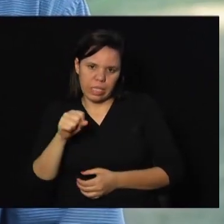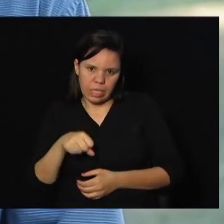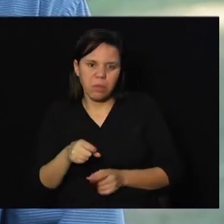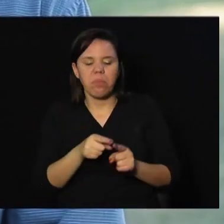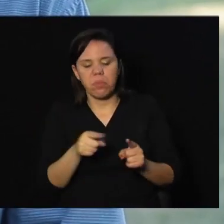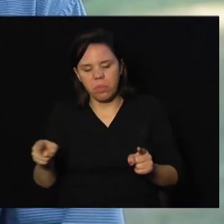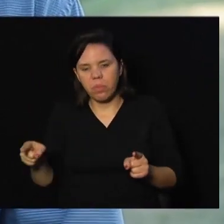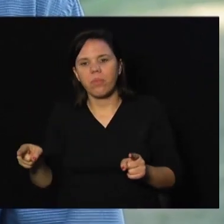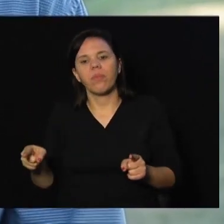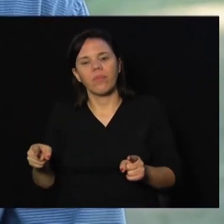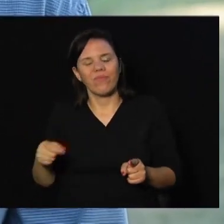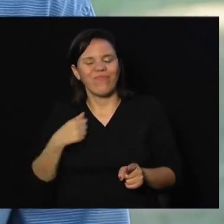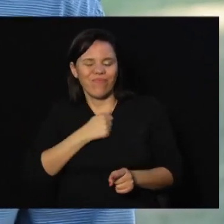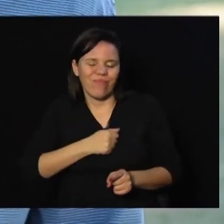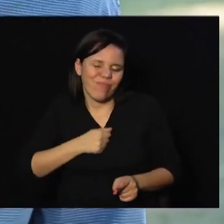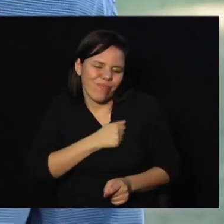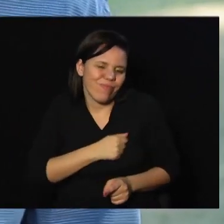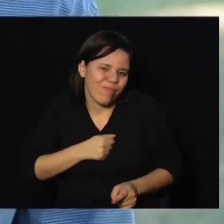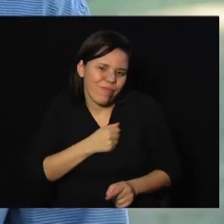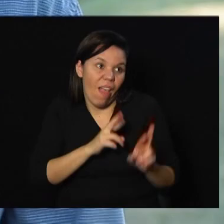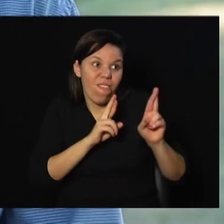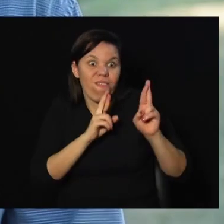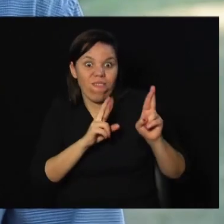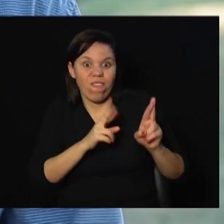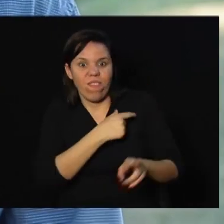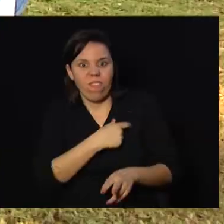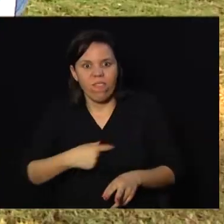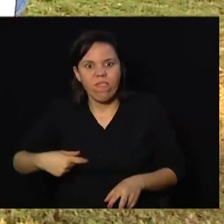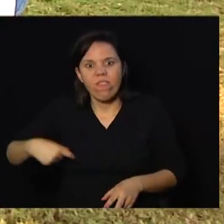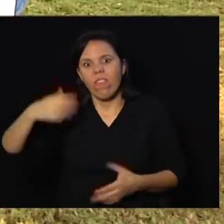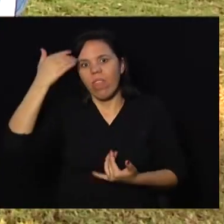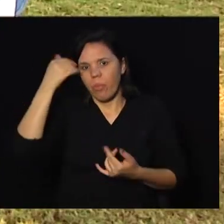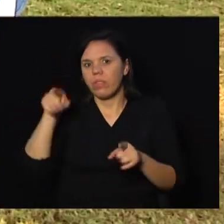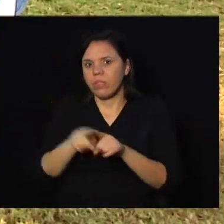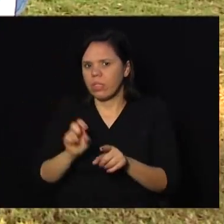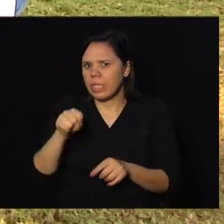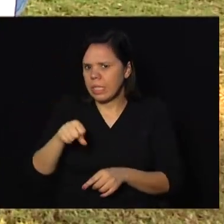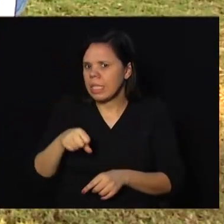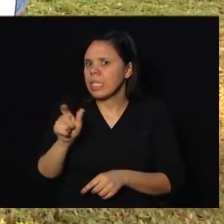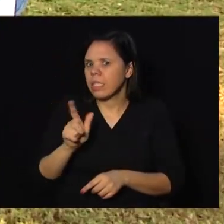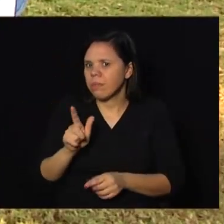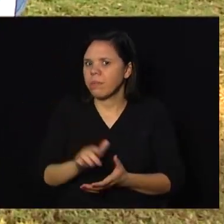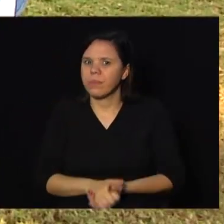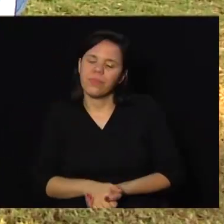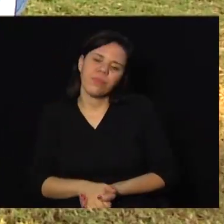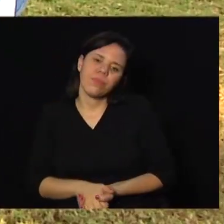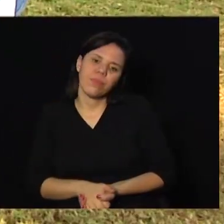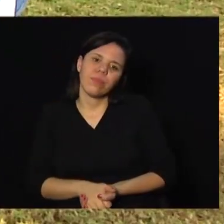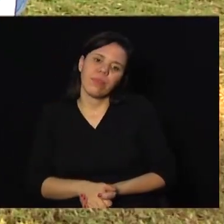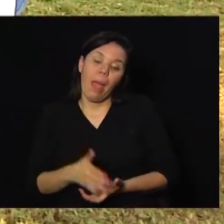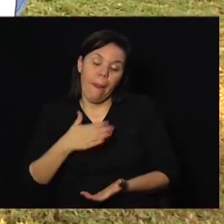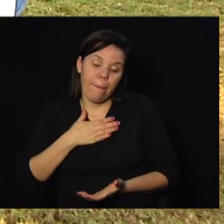de jogador, ficou um carinho, então, virou um torcedor da Ponte Preta? Eu fiquei, lógico, mas a